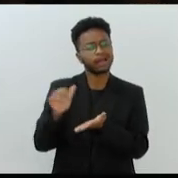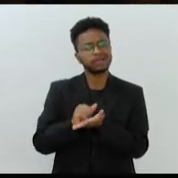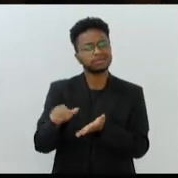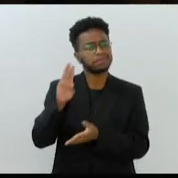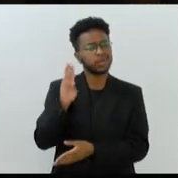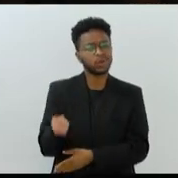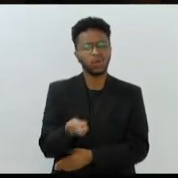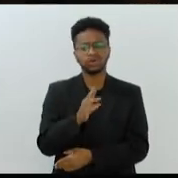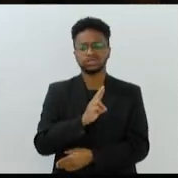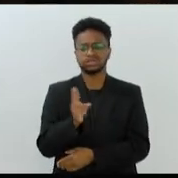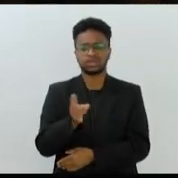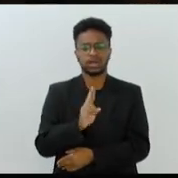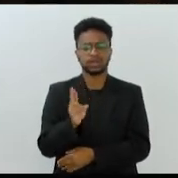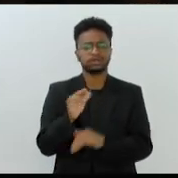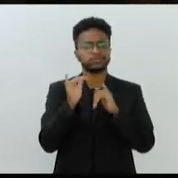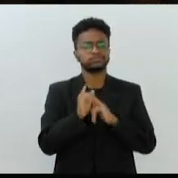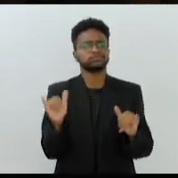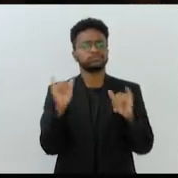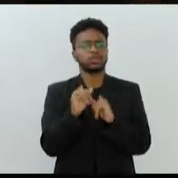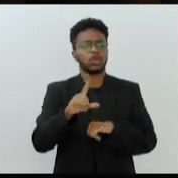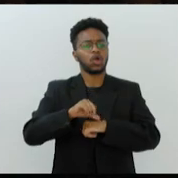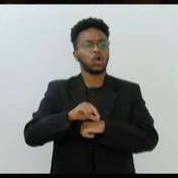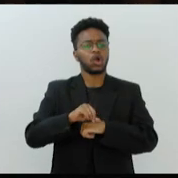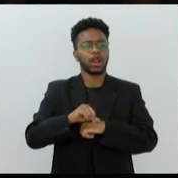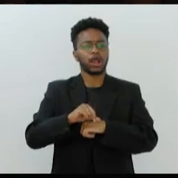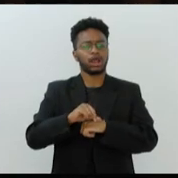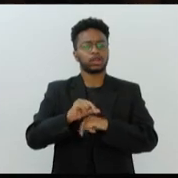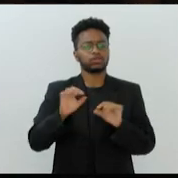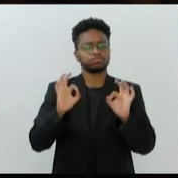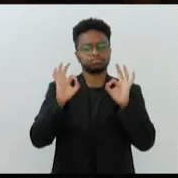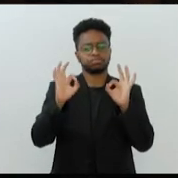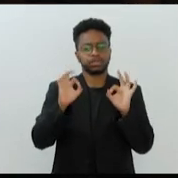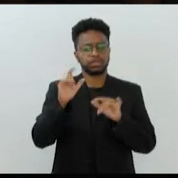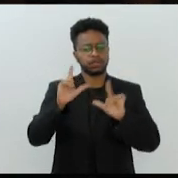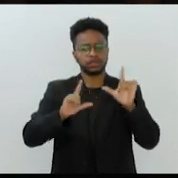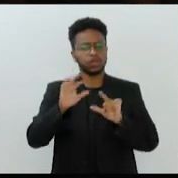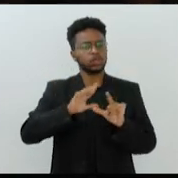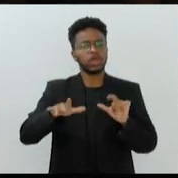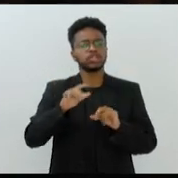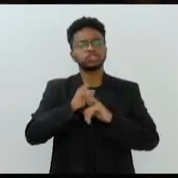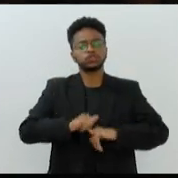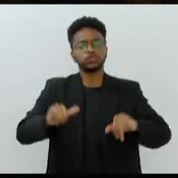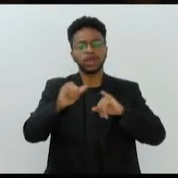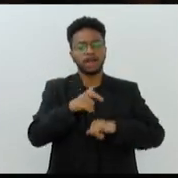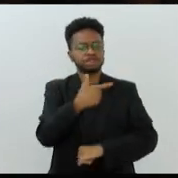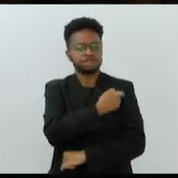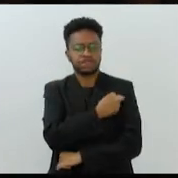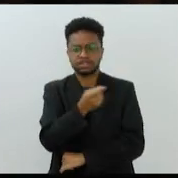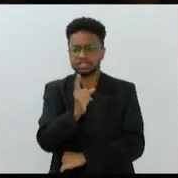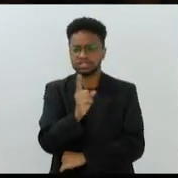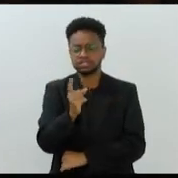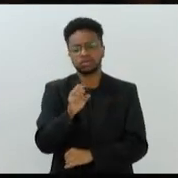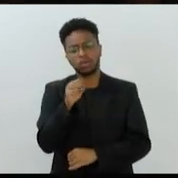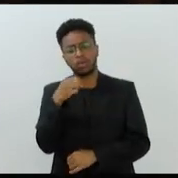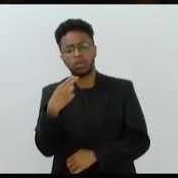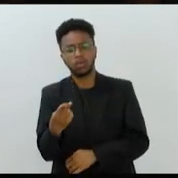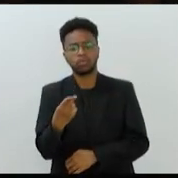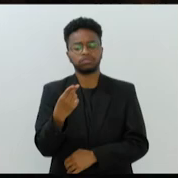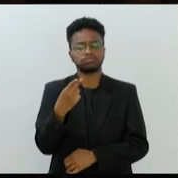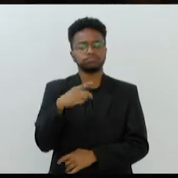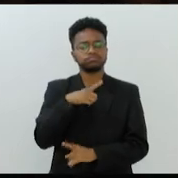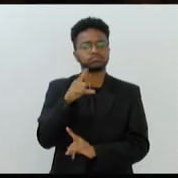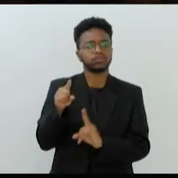de reais em propaganda em horário nobre, não é para divulgar vacina, não é para nenhuma campanha